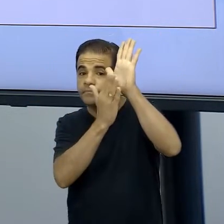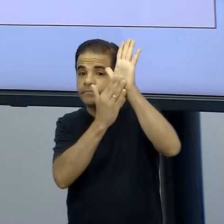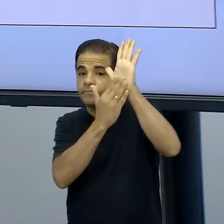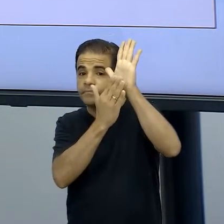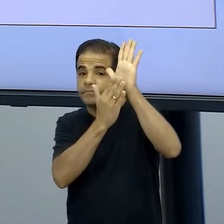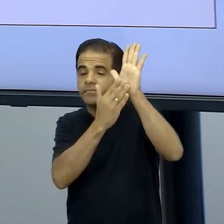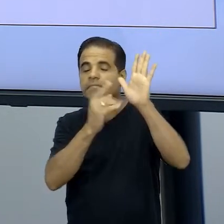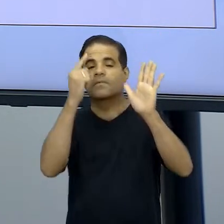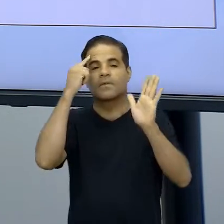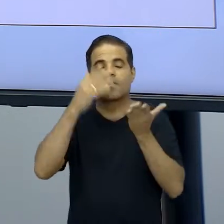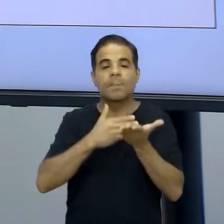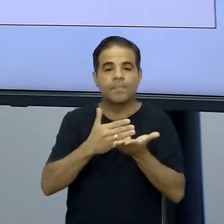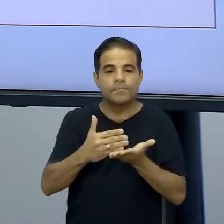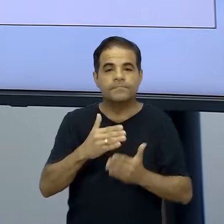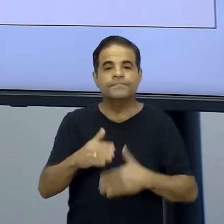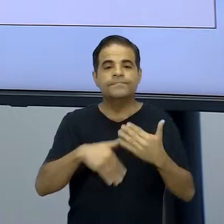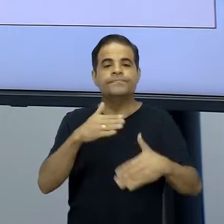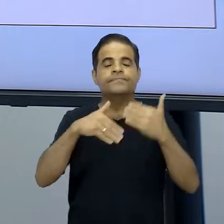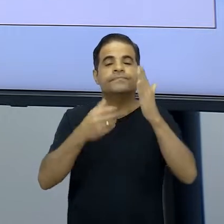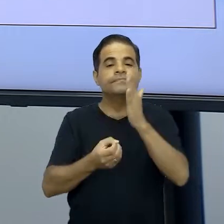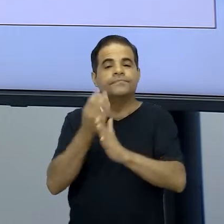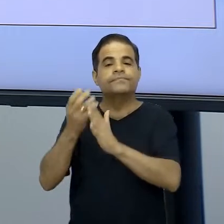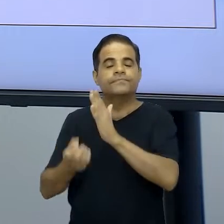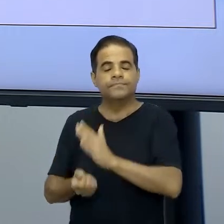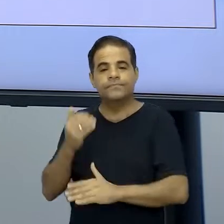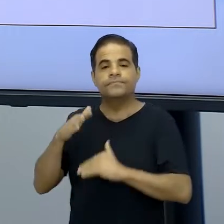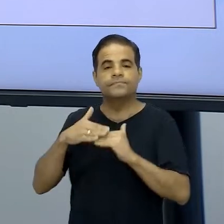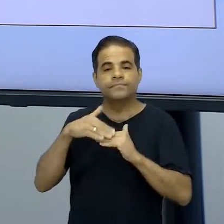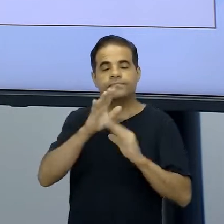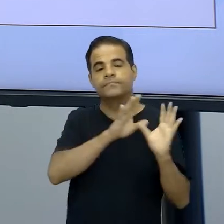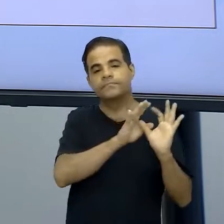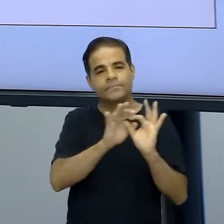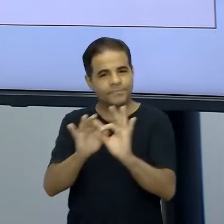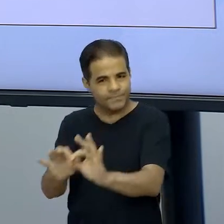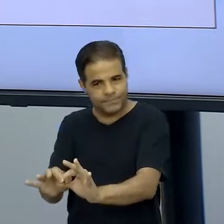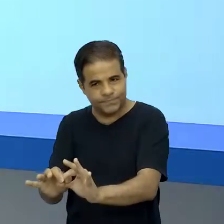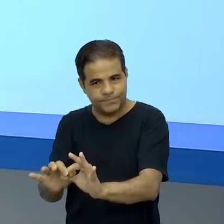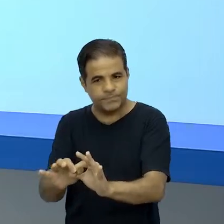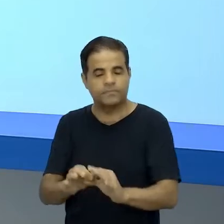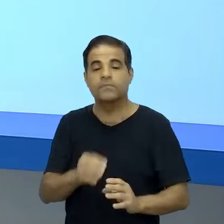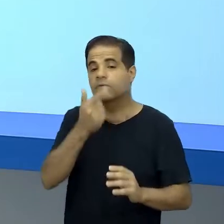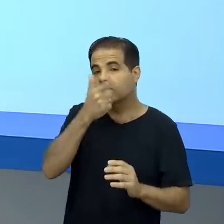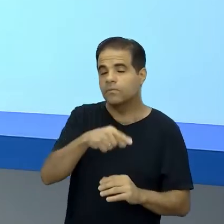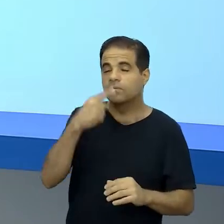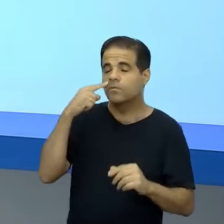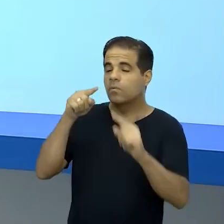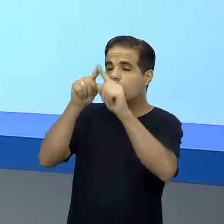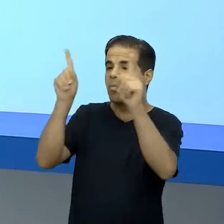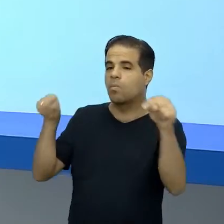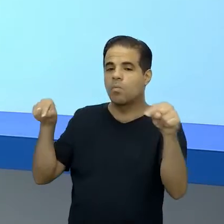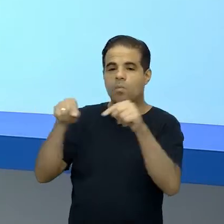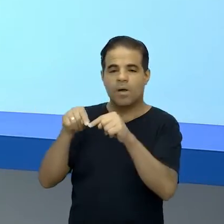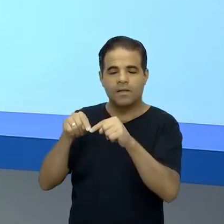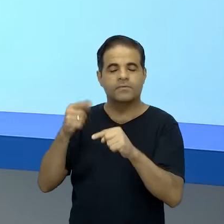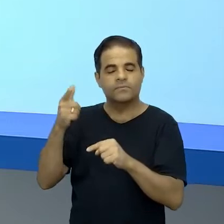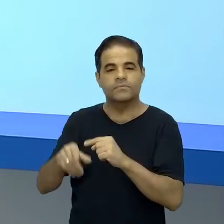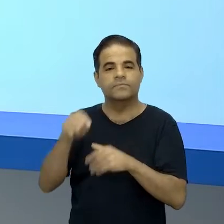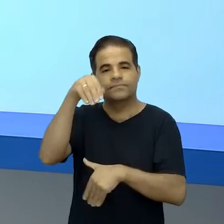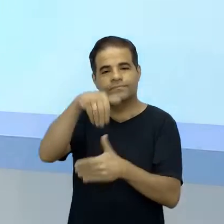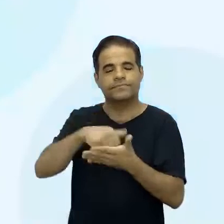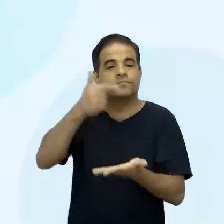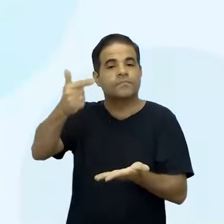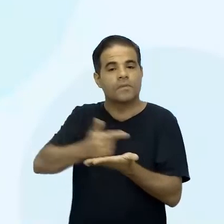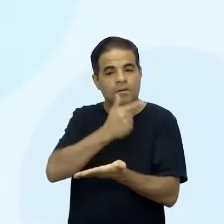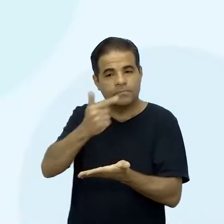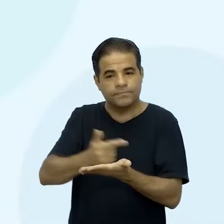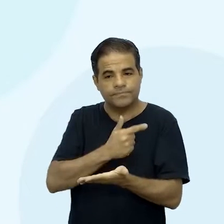né? E aí a gente começa a desenvolver um processo de criação mais coeso. É isso aí. Mais um quadrinho do Saiba Mais, que está dentro do caderno